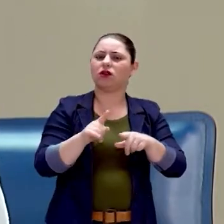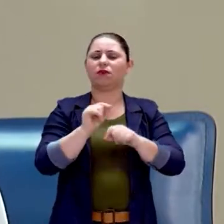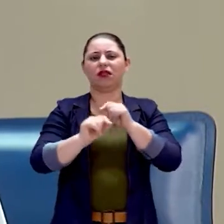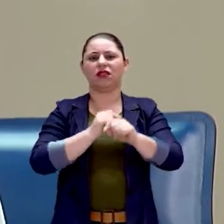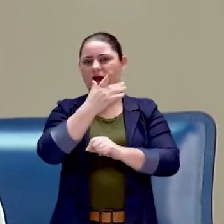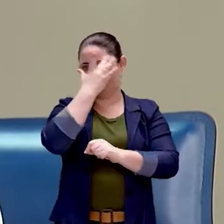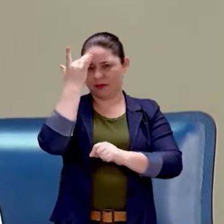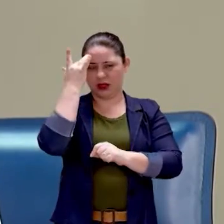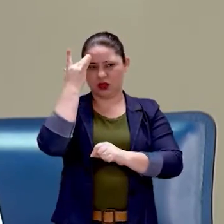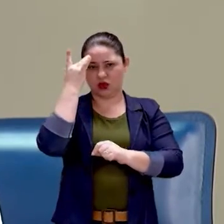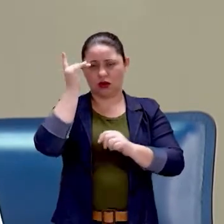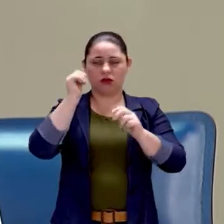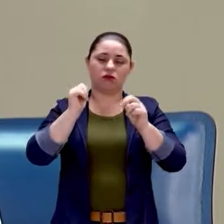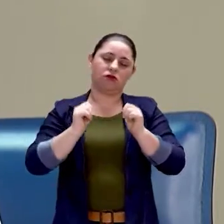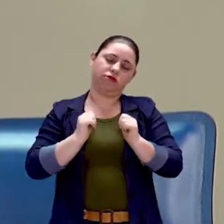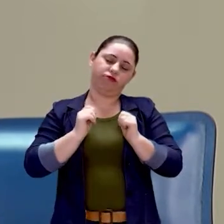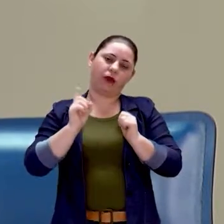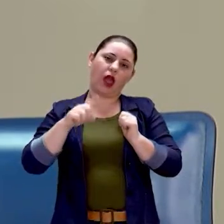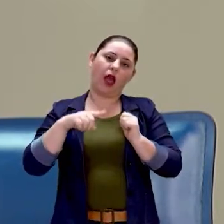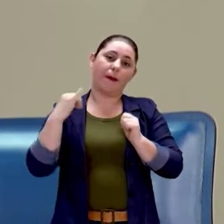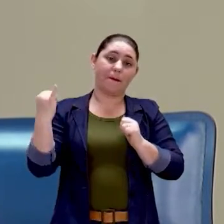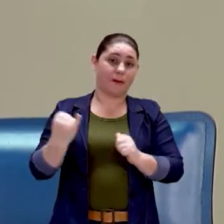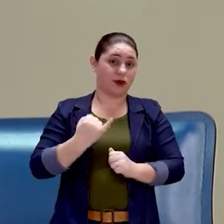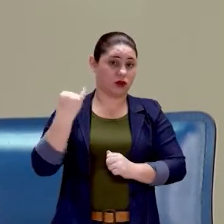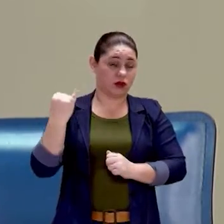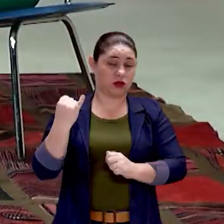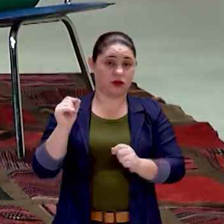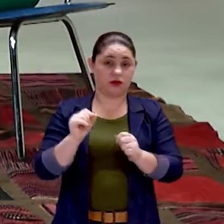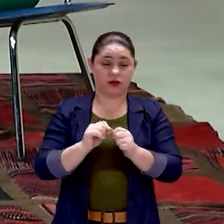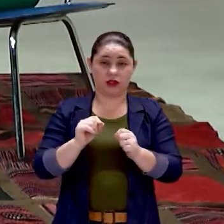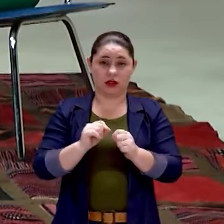quer tá sedentário, é importante fazer